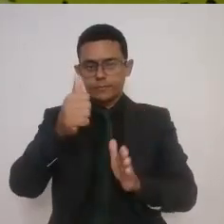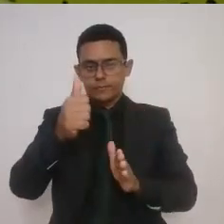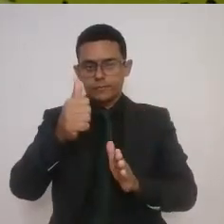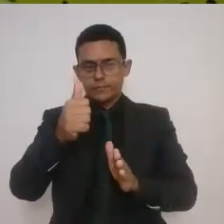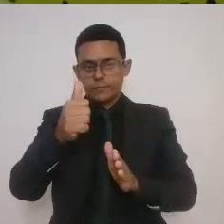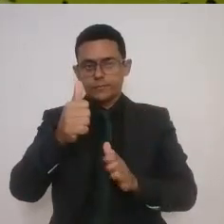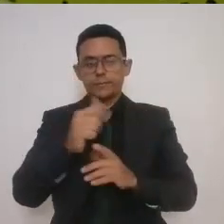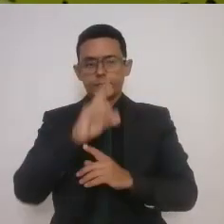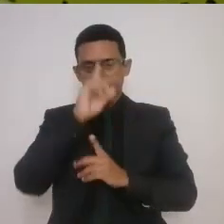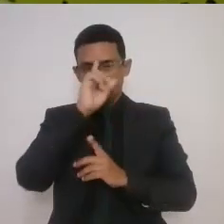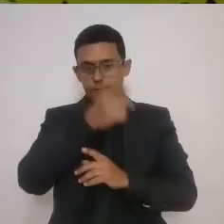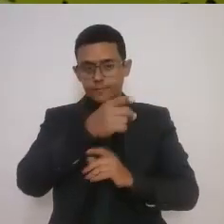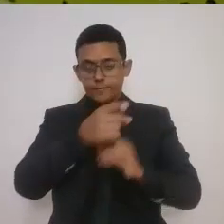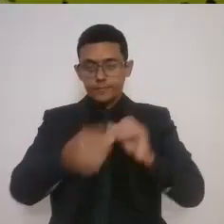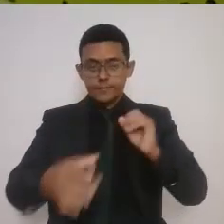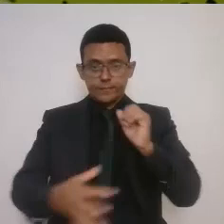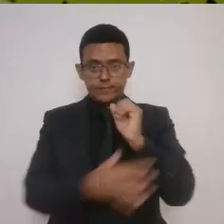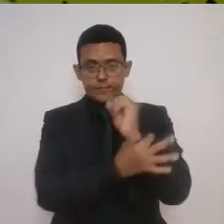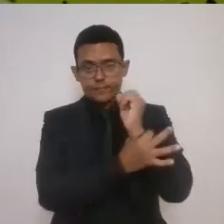civil